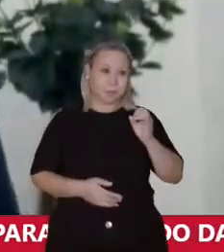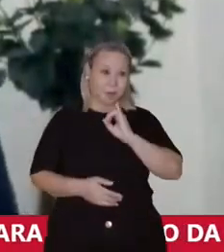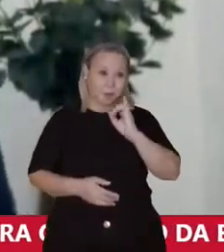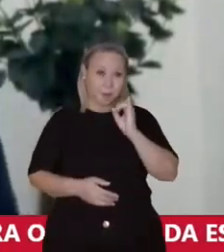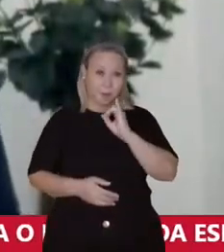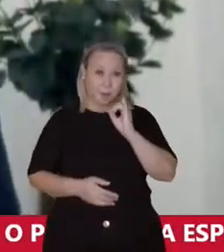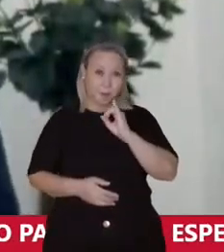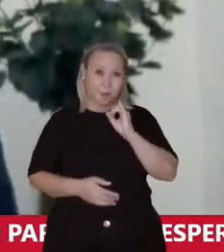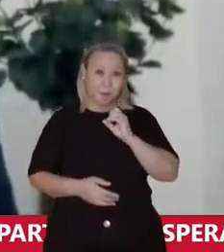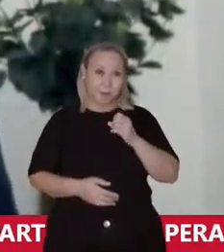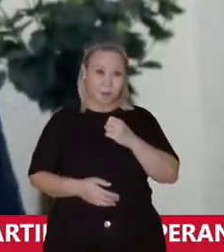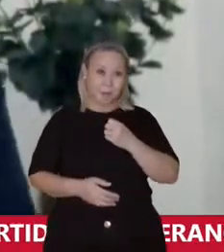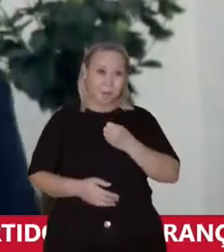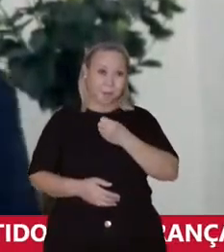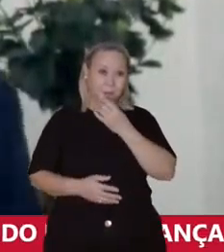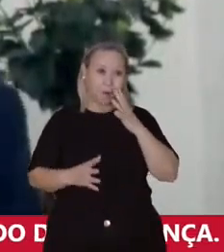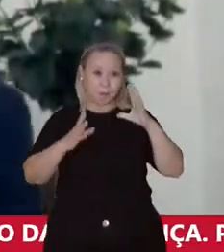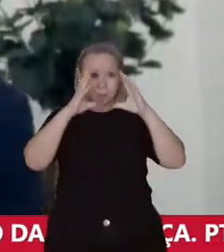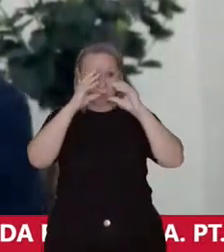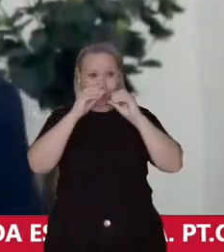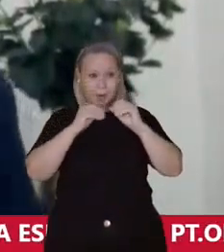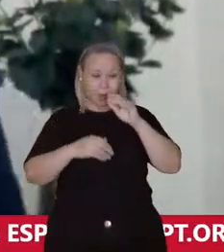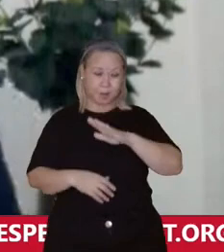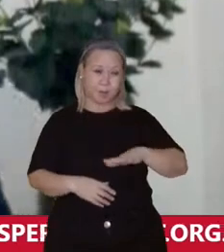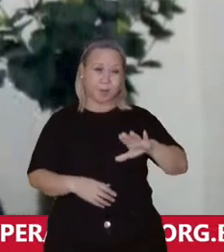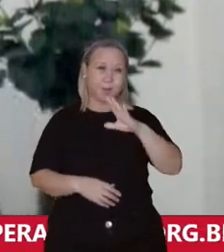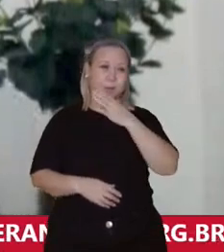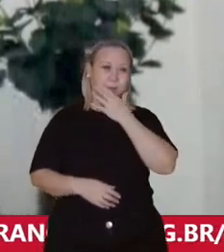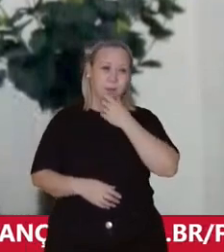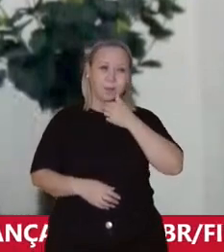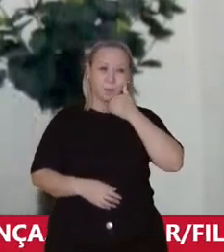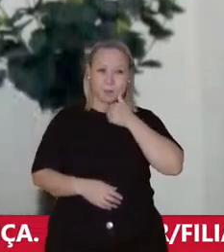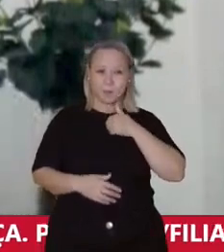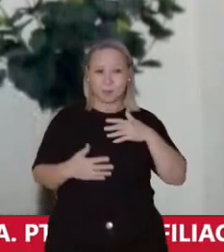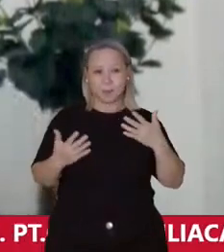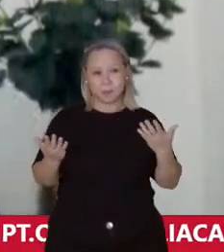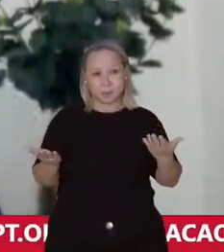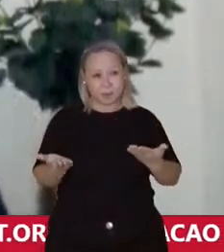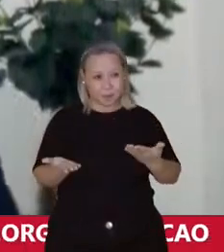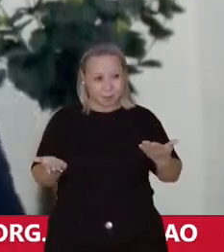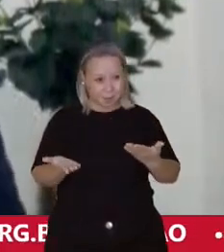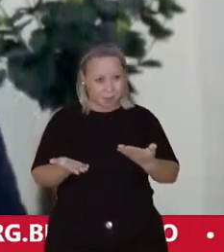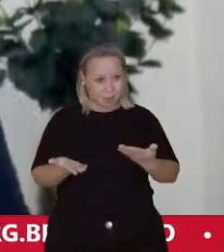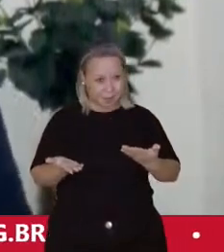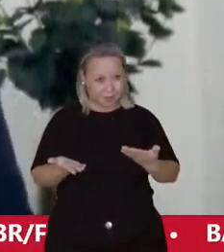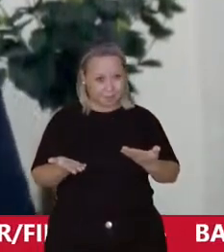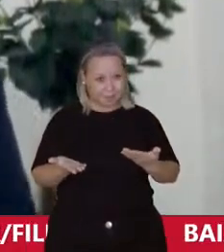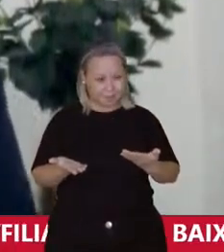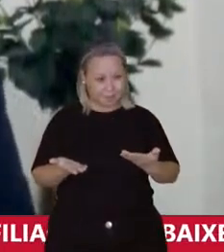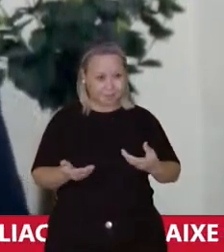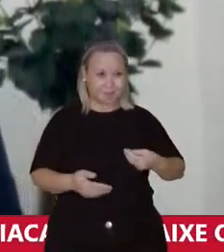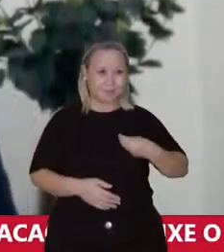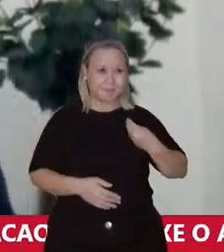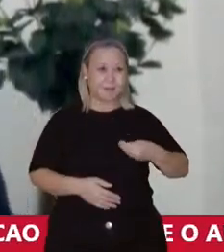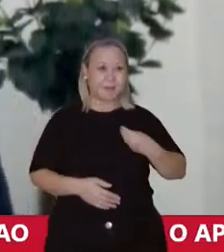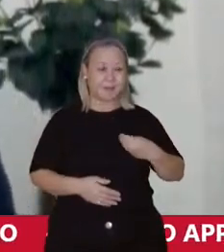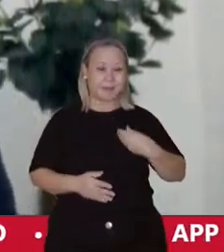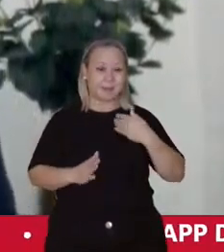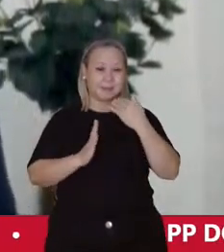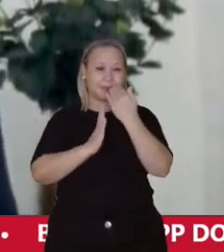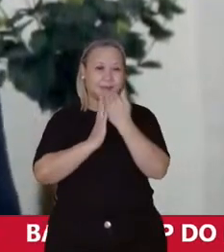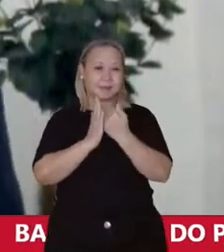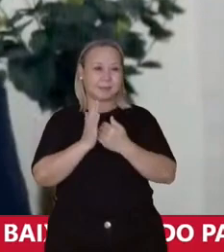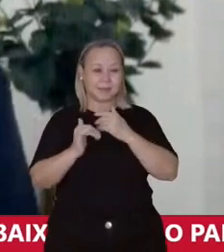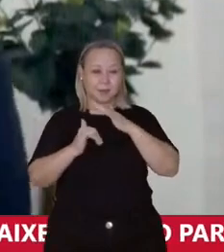Olá, uma boa noite para todos e todas. Hoje estamos com um programa